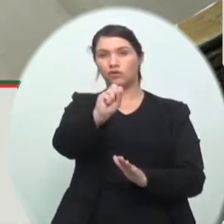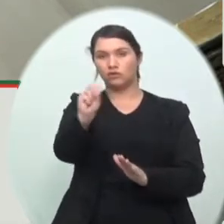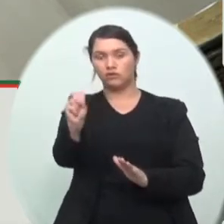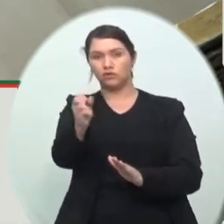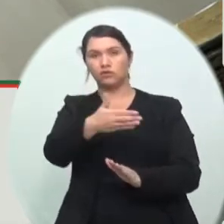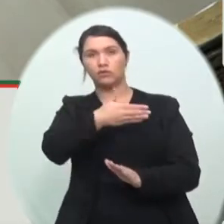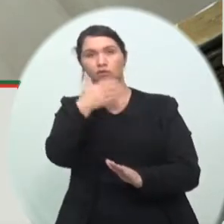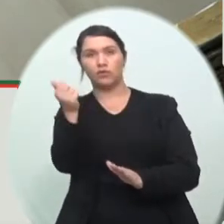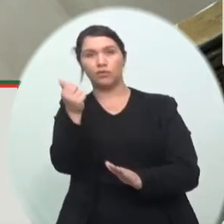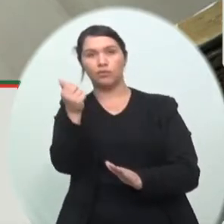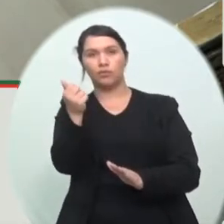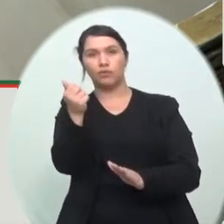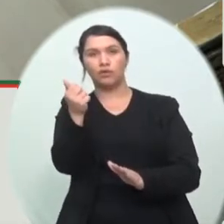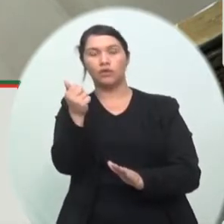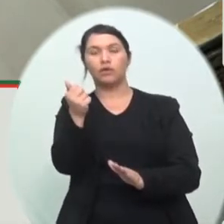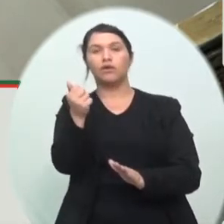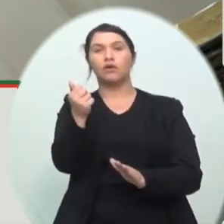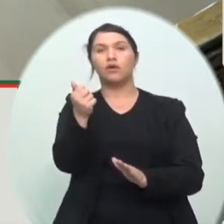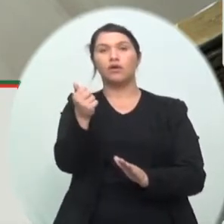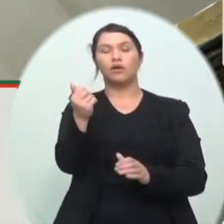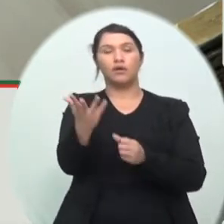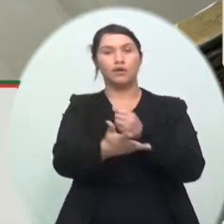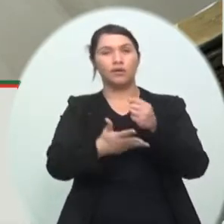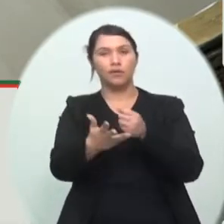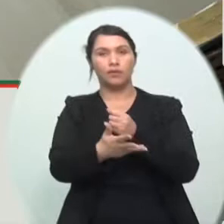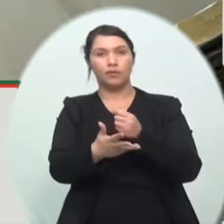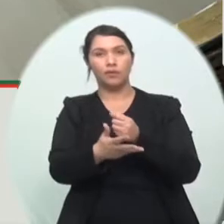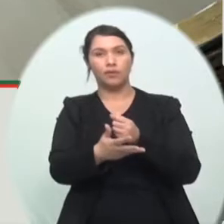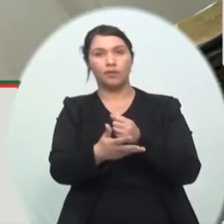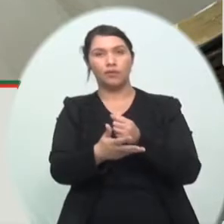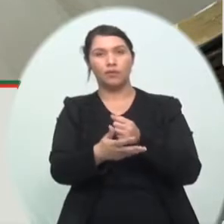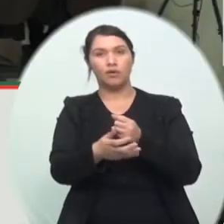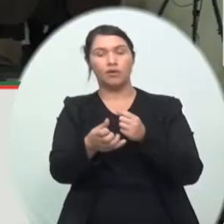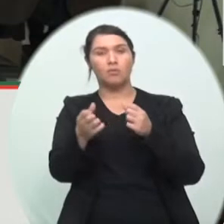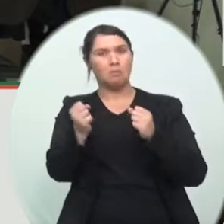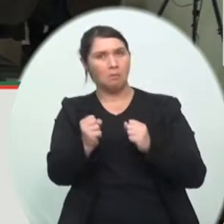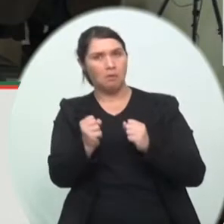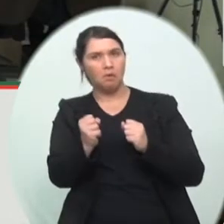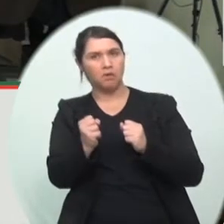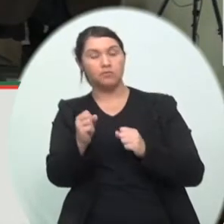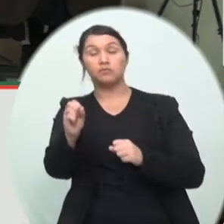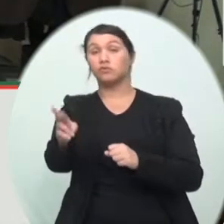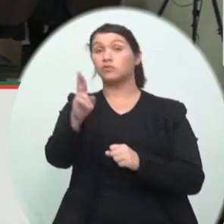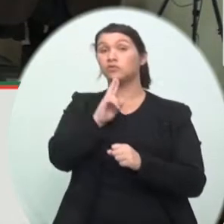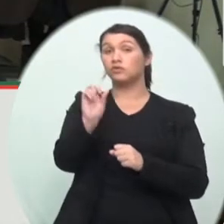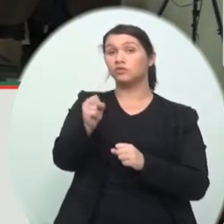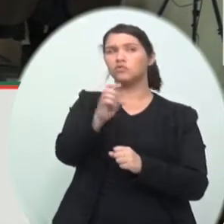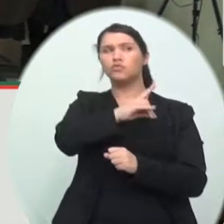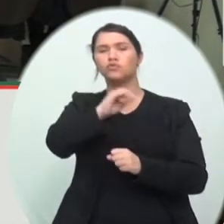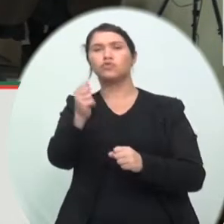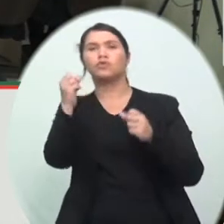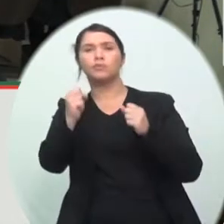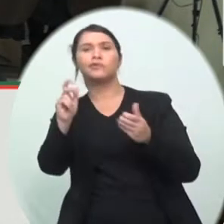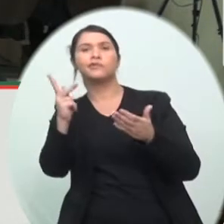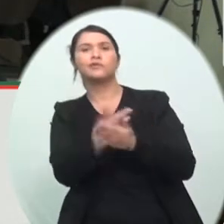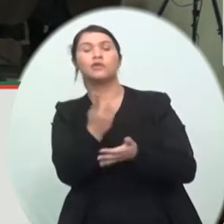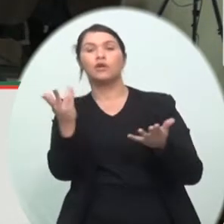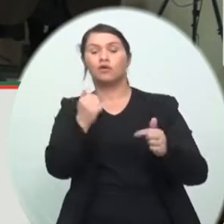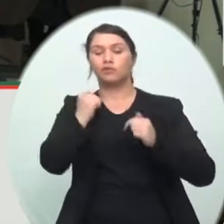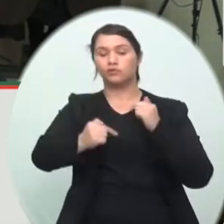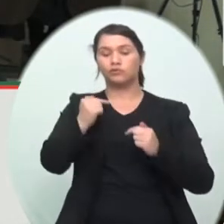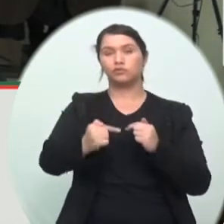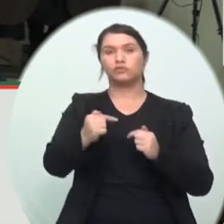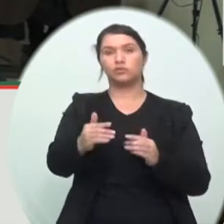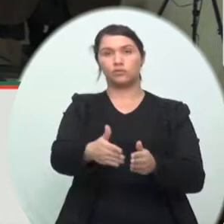caso positivo, qual a data prevista para que isto aconteça? O requerimento está em discussão. Com a palavra, o